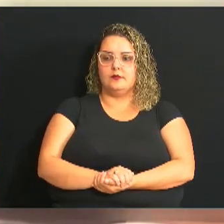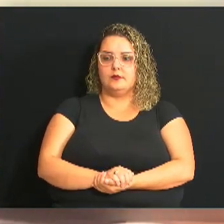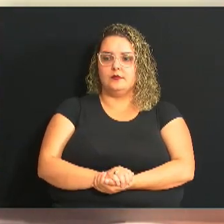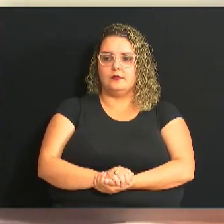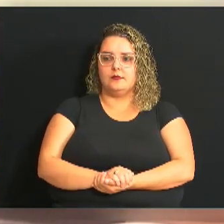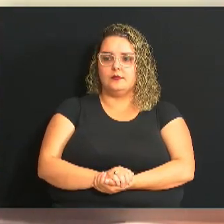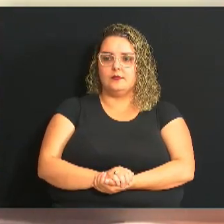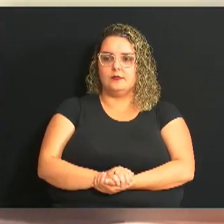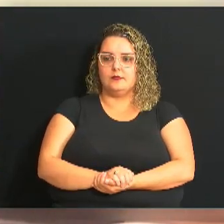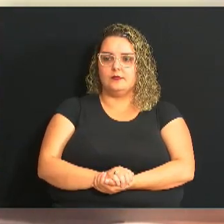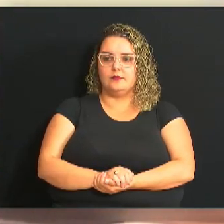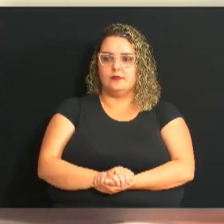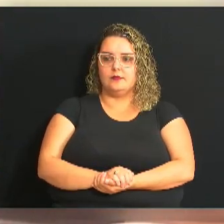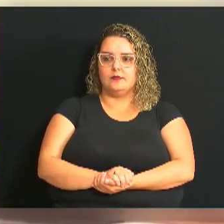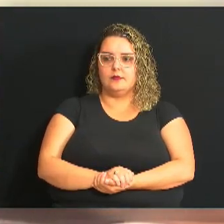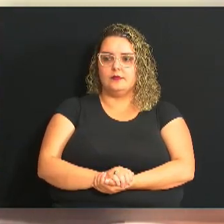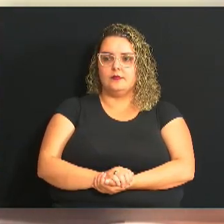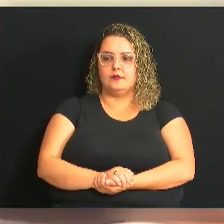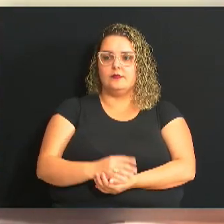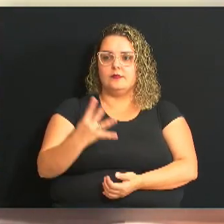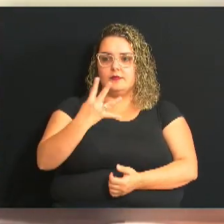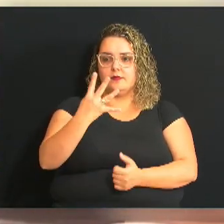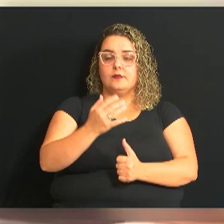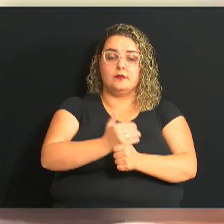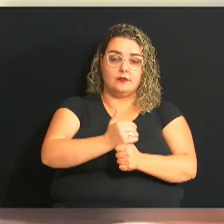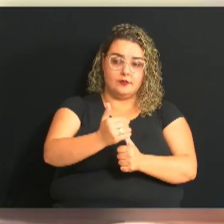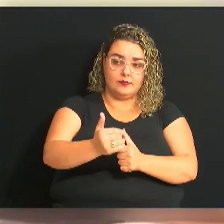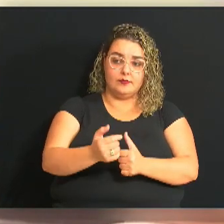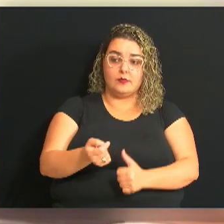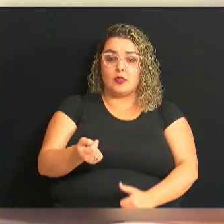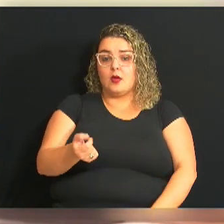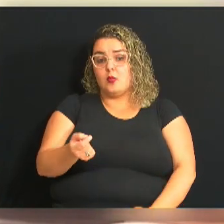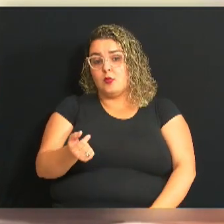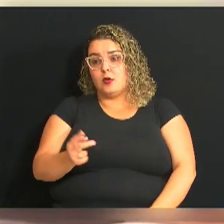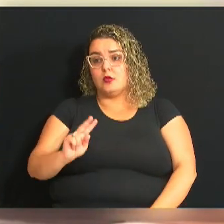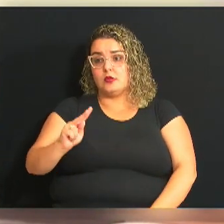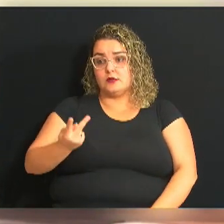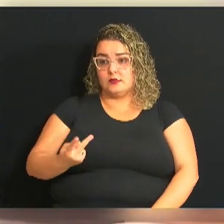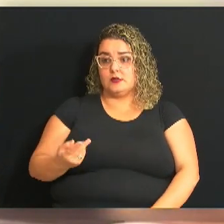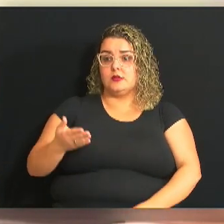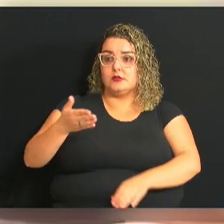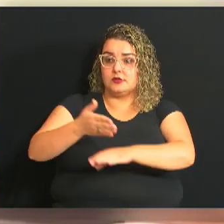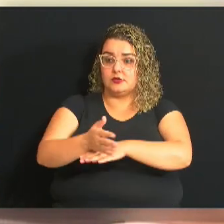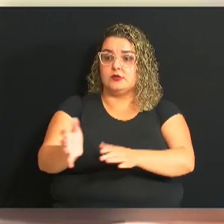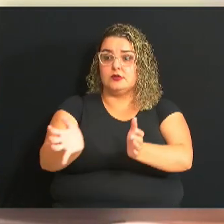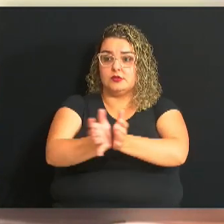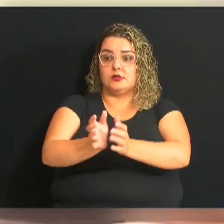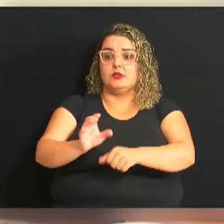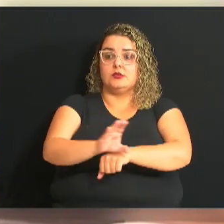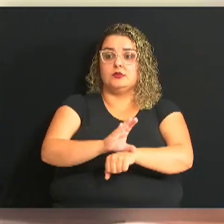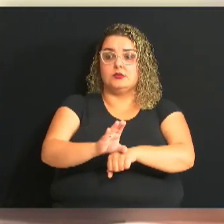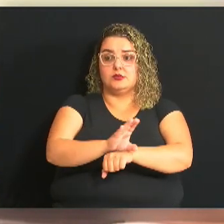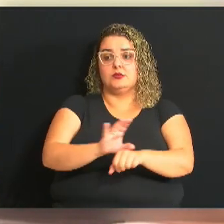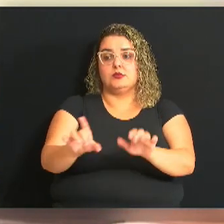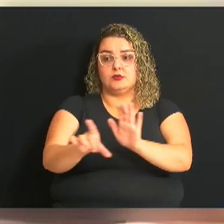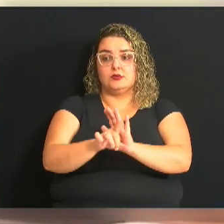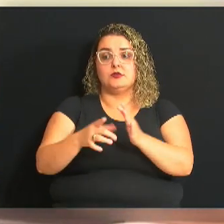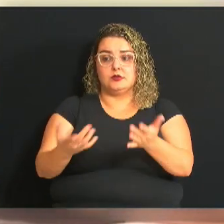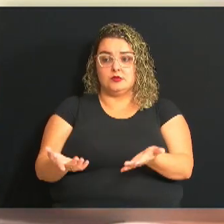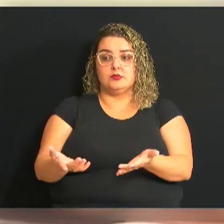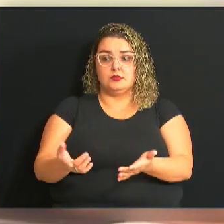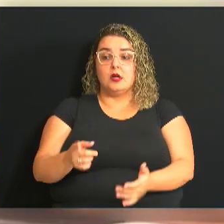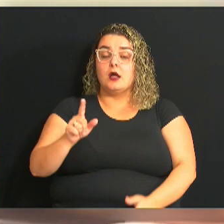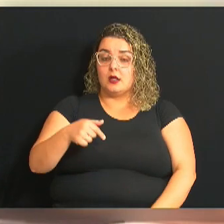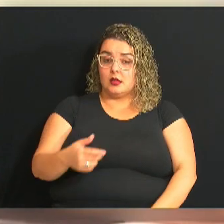esteja aí já exercendo o 4º mandato, poucas vezes estive nessa Comissão de Constituição e Legalidade, que é uma